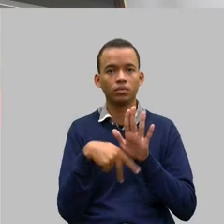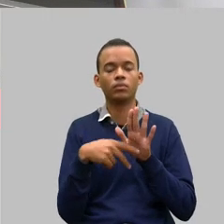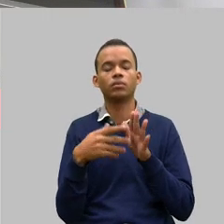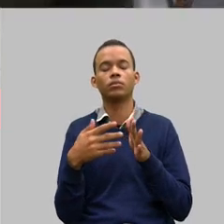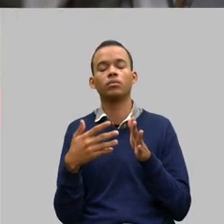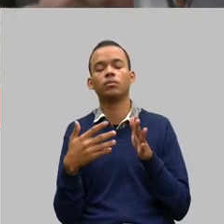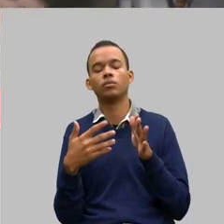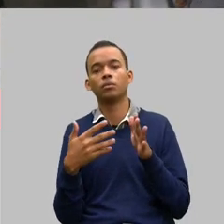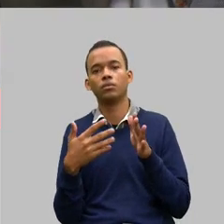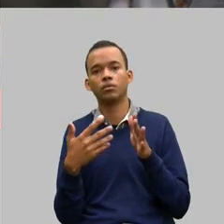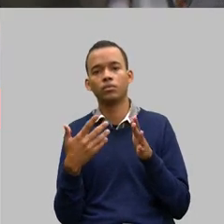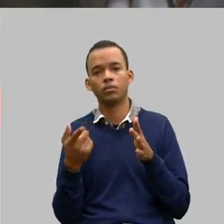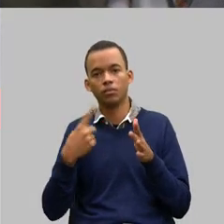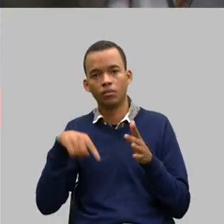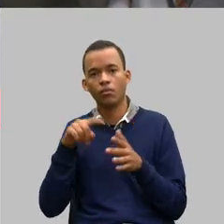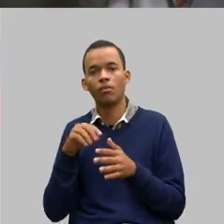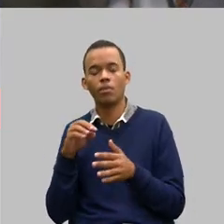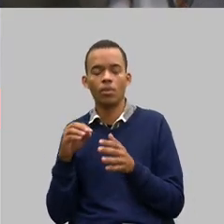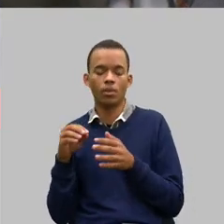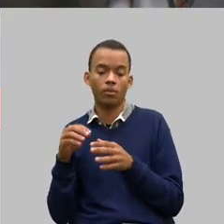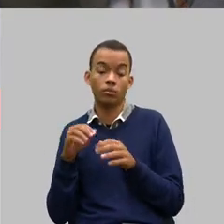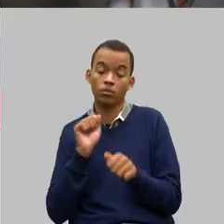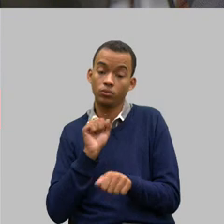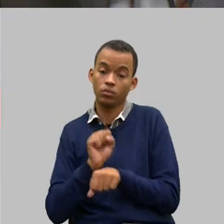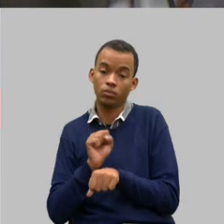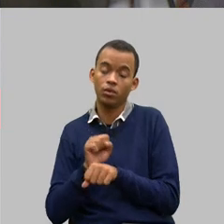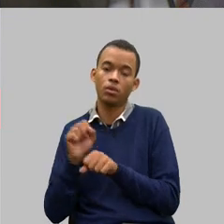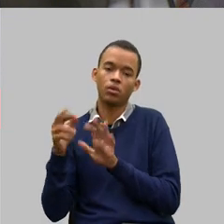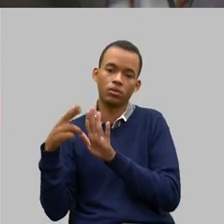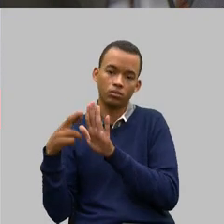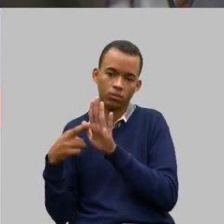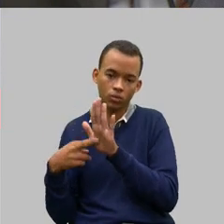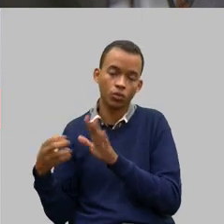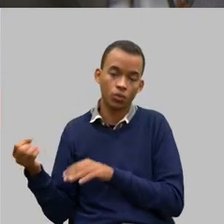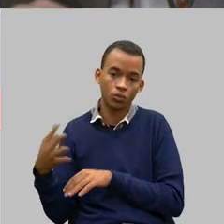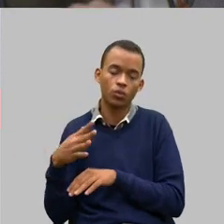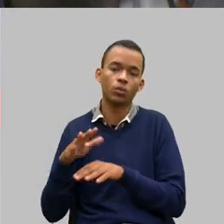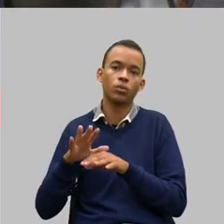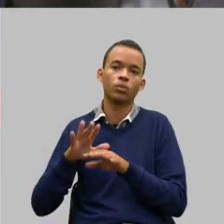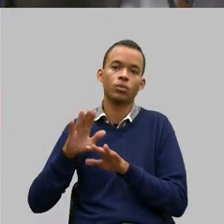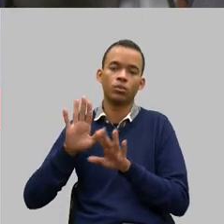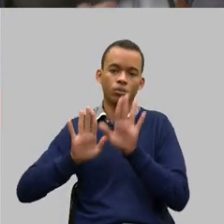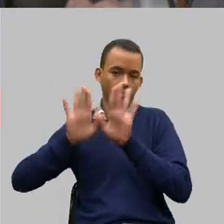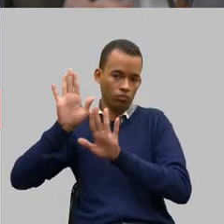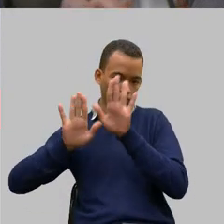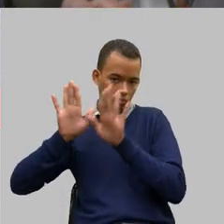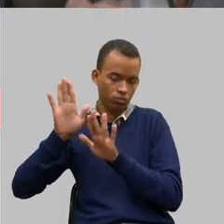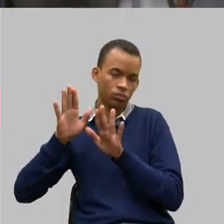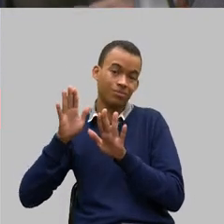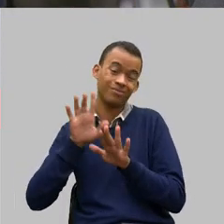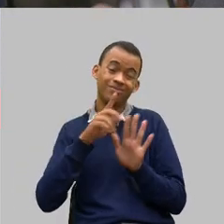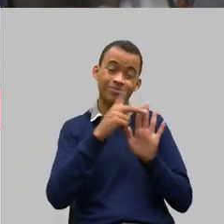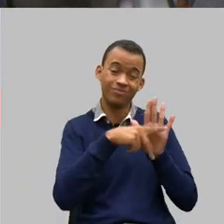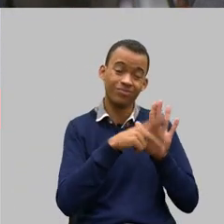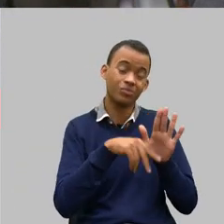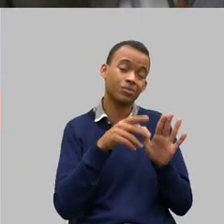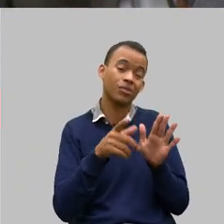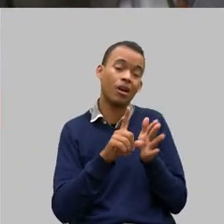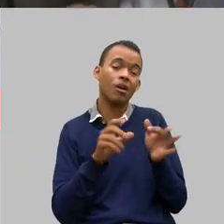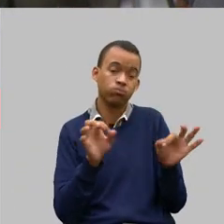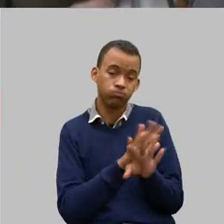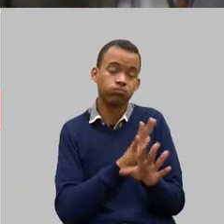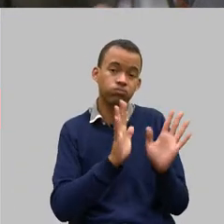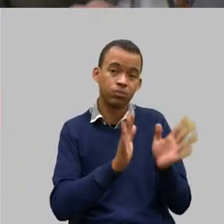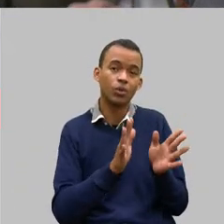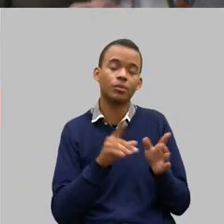a novas regras né de licitação e de governança todos eles estavam prontos mas tiveram que passar por